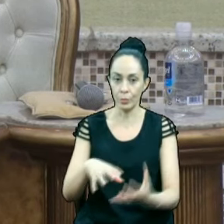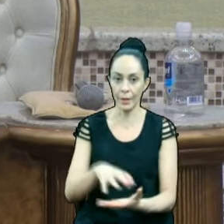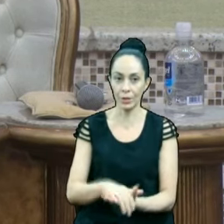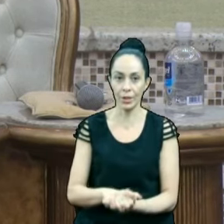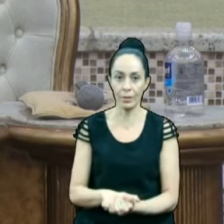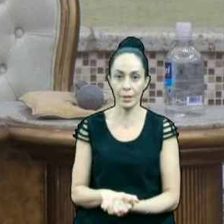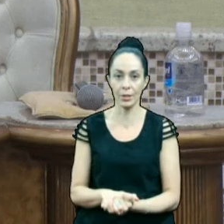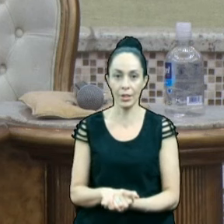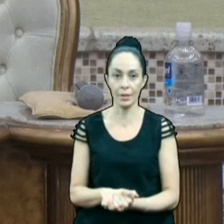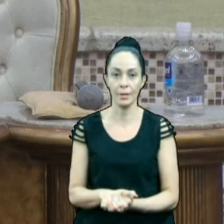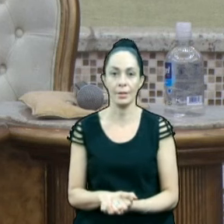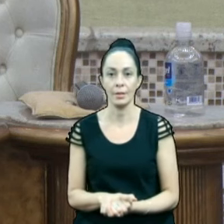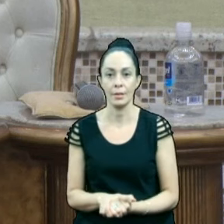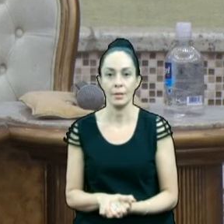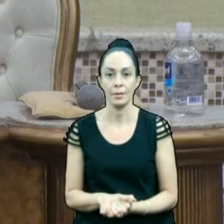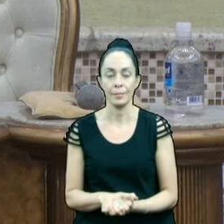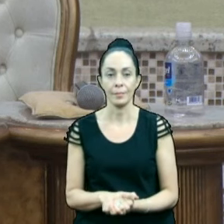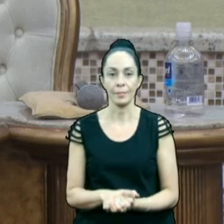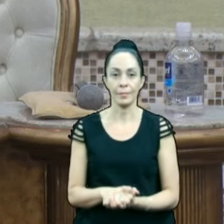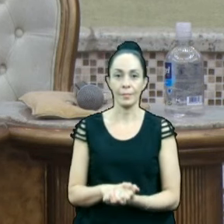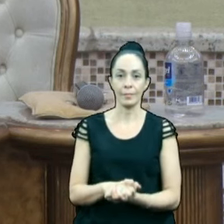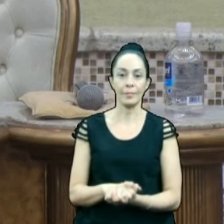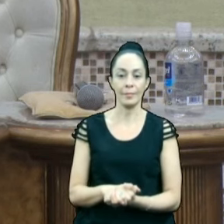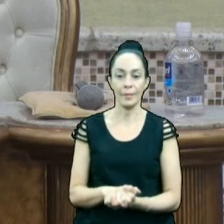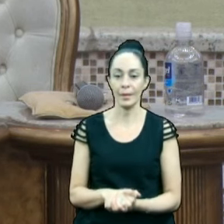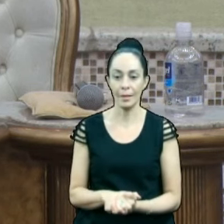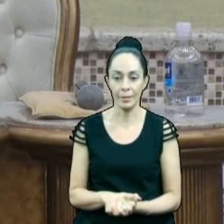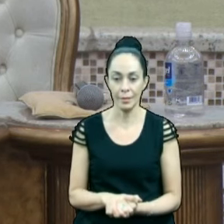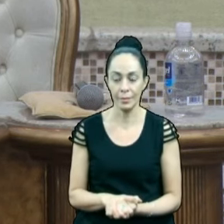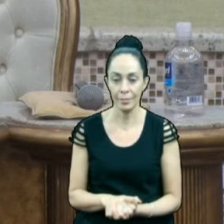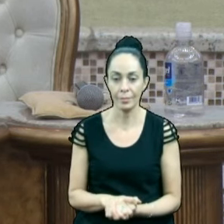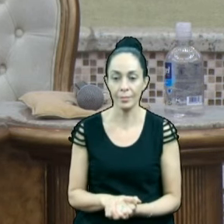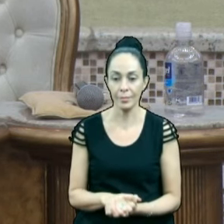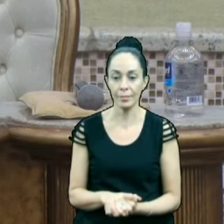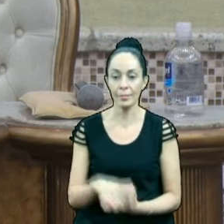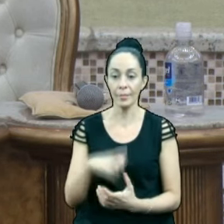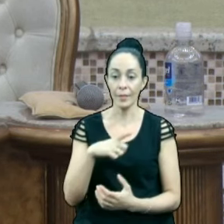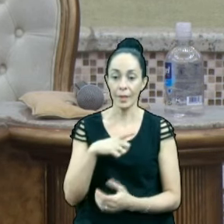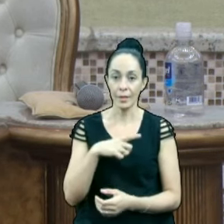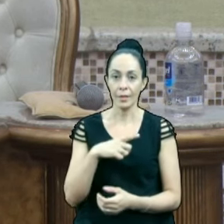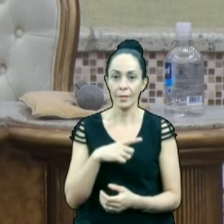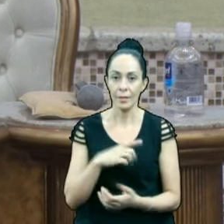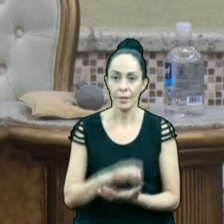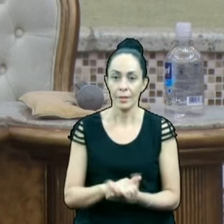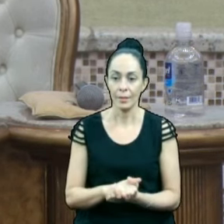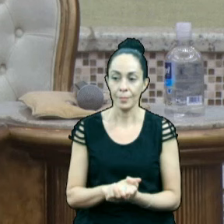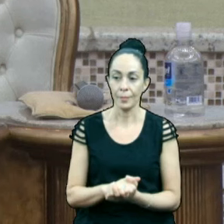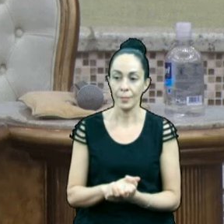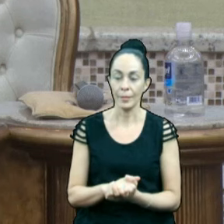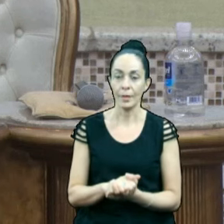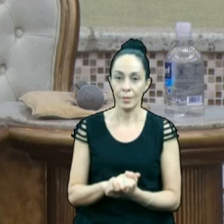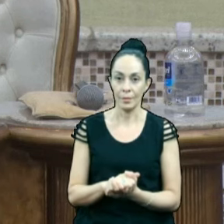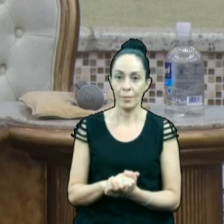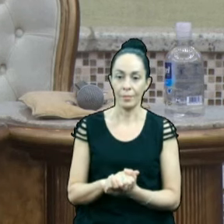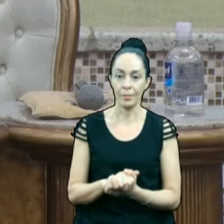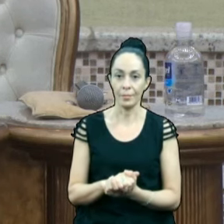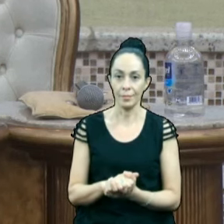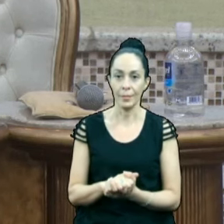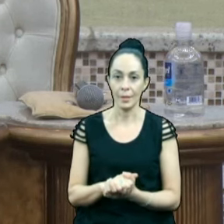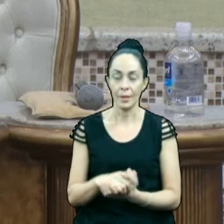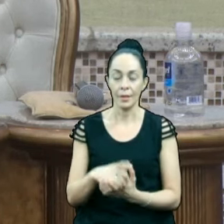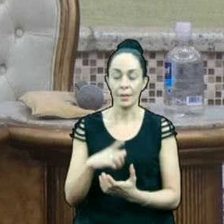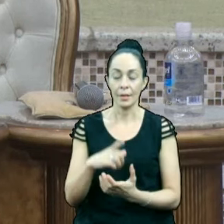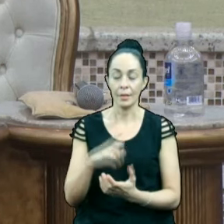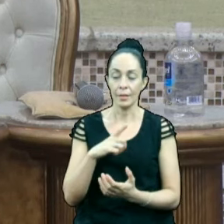nessa modalidade pela manhã e noite mas na vigília da virada do ano se Deus quiser teremos a única